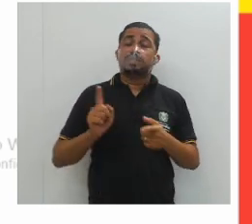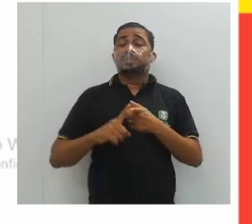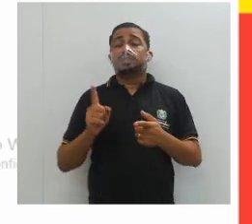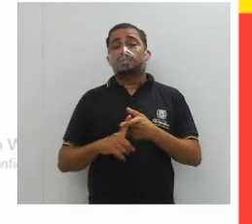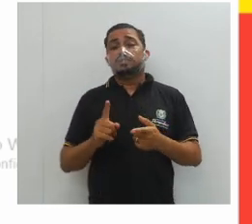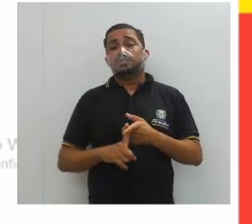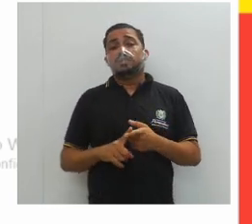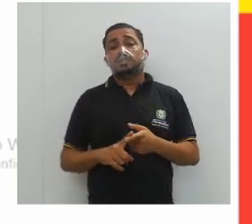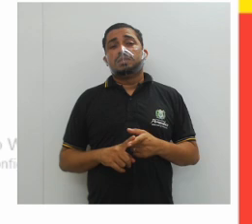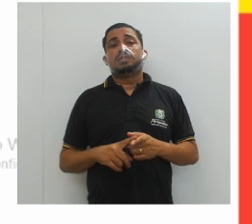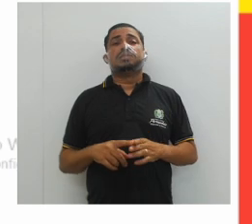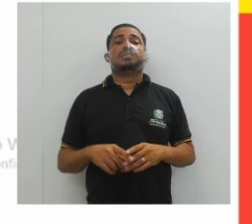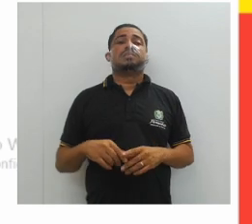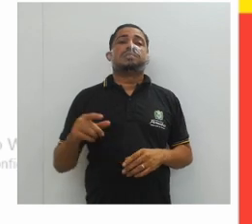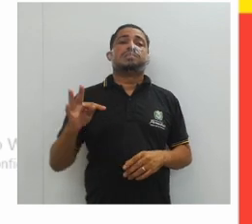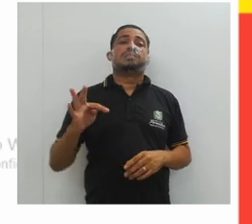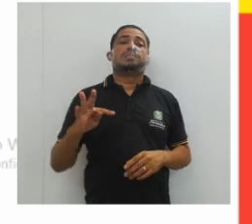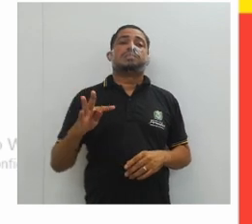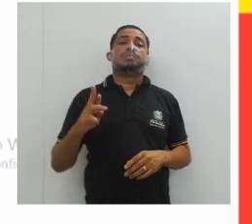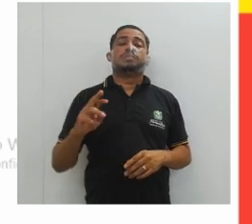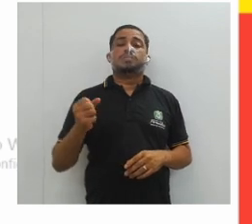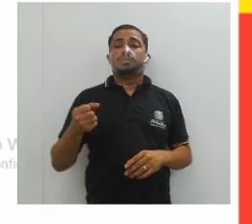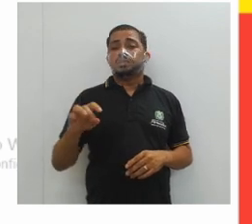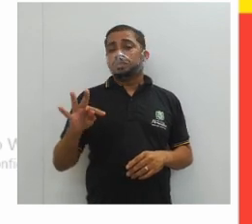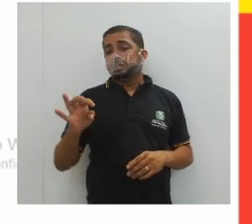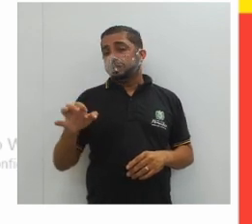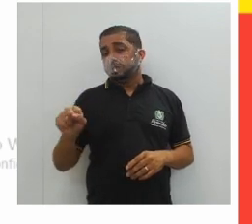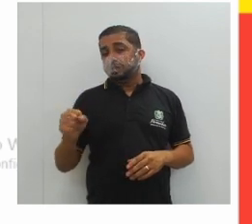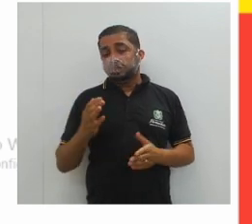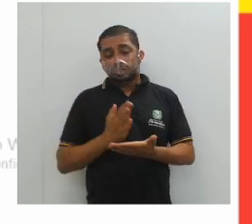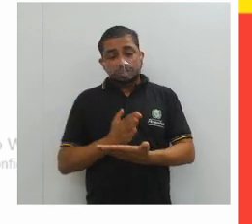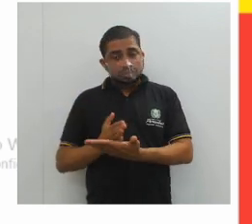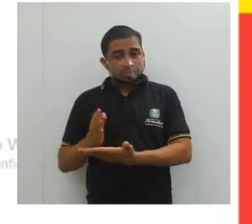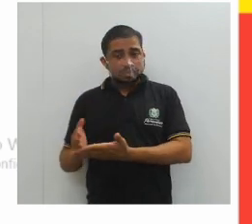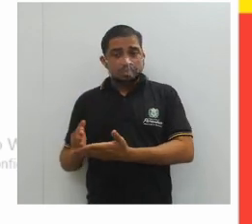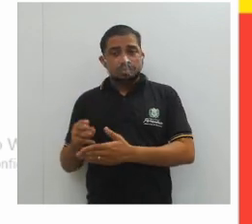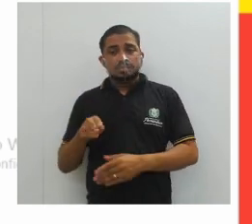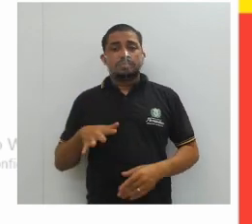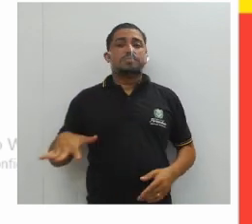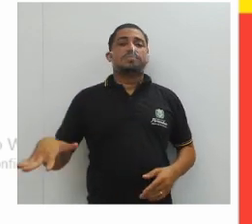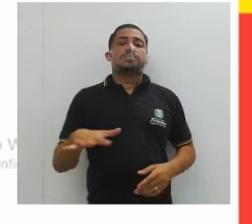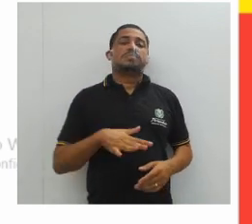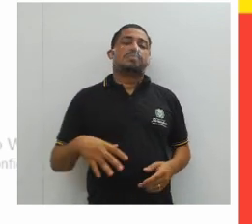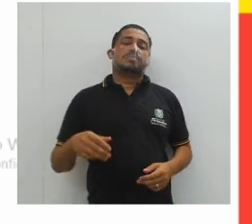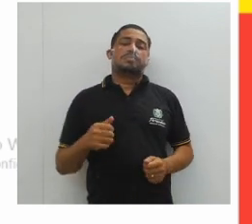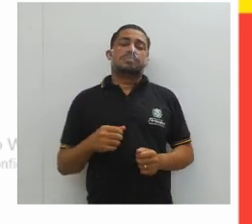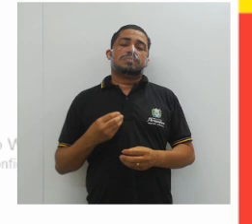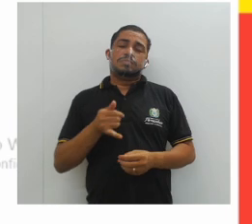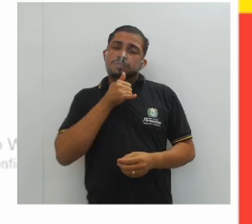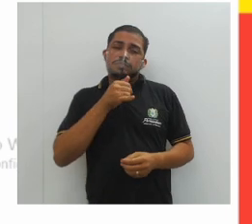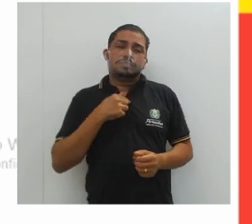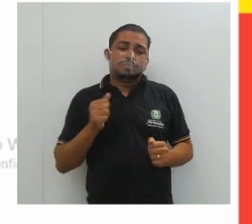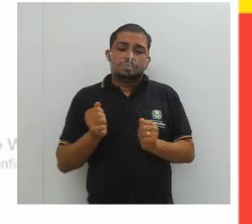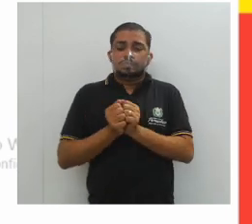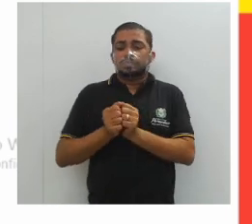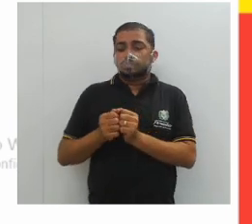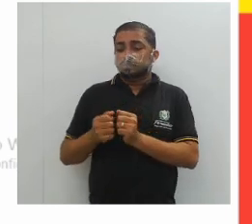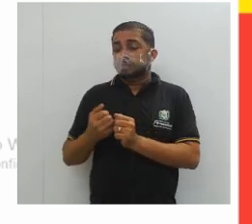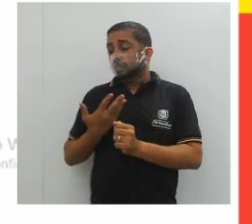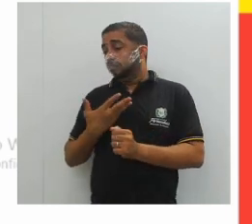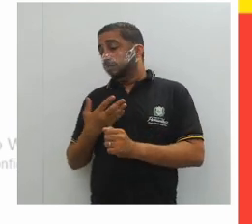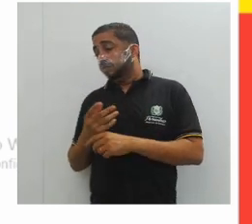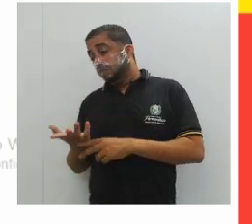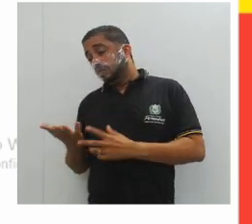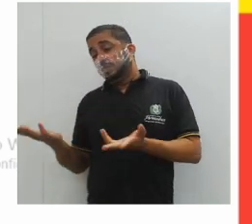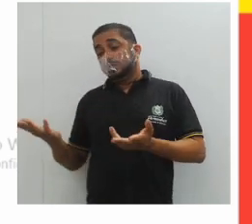como os trusts, que também são divisões de mercado. É como se eu me juntasse com o meu parceiro e dissesse,